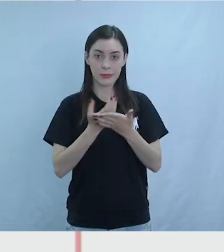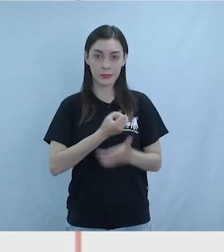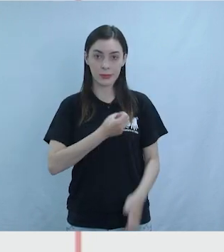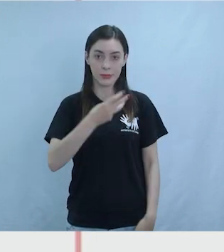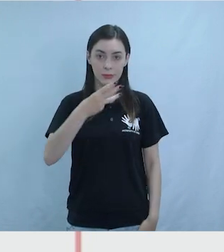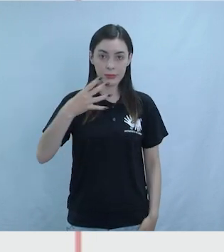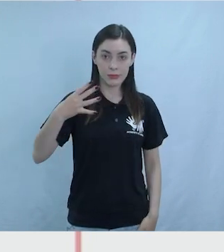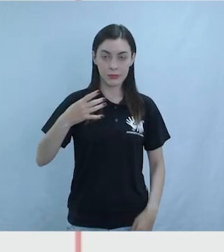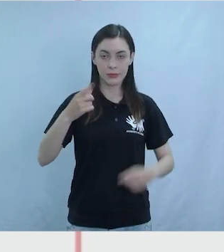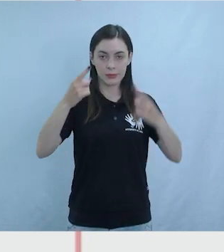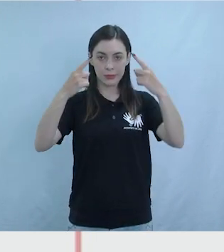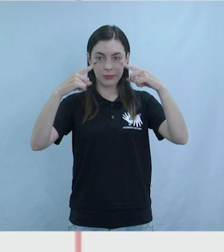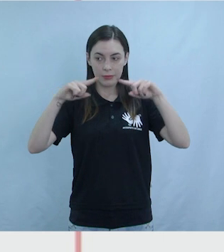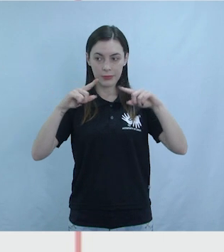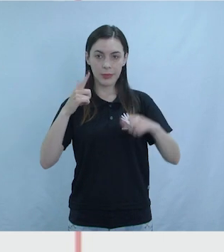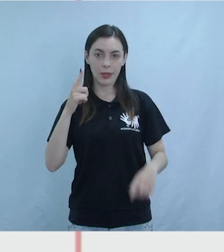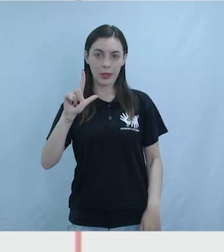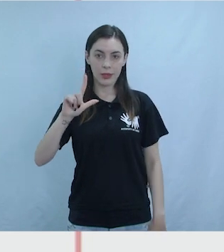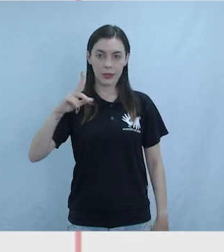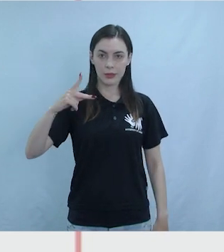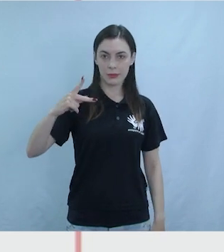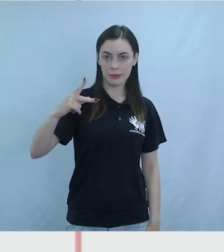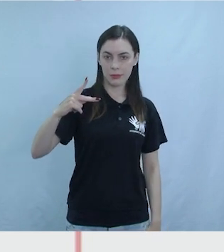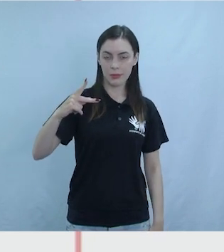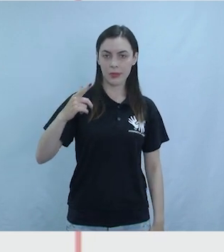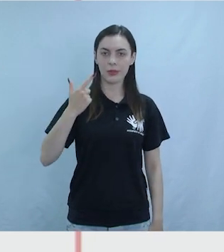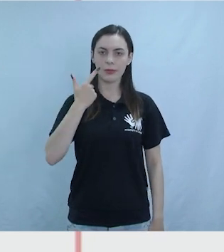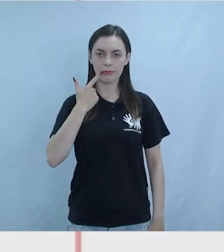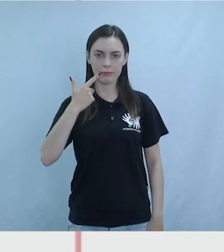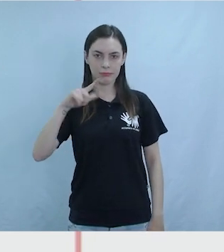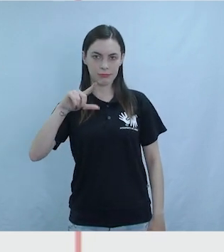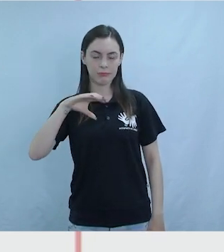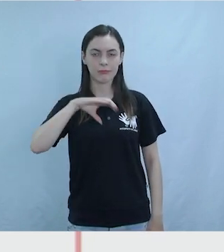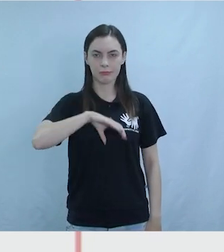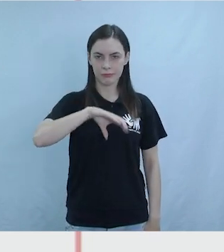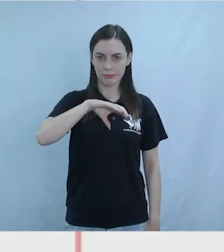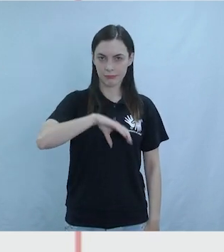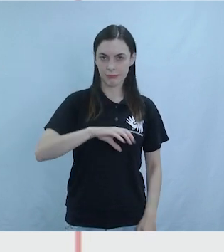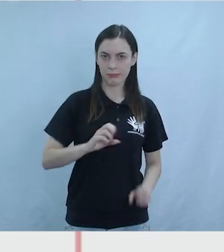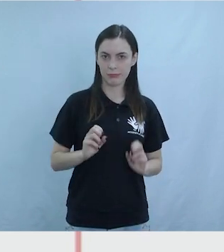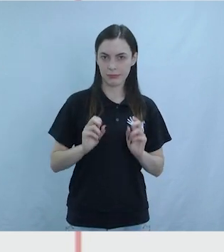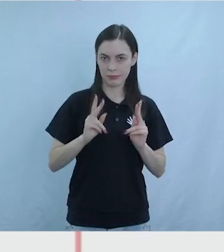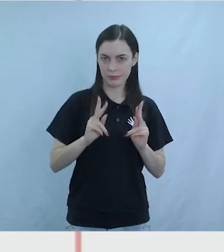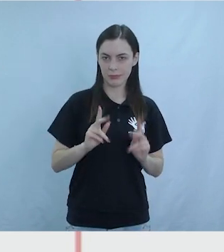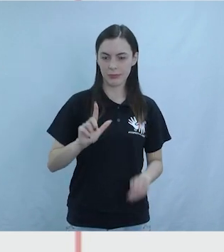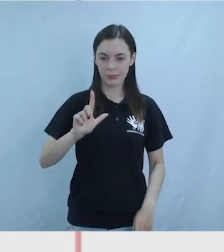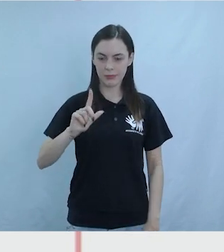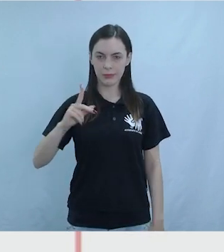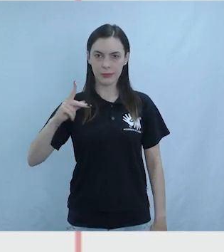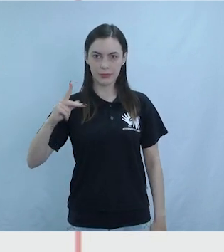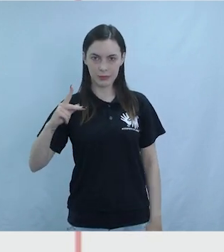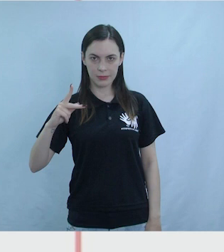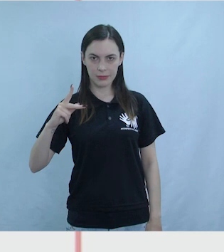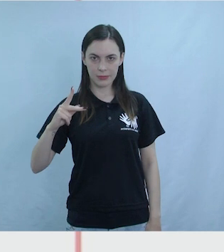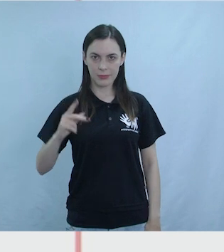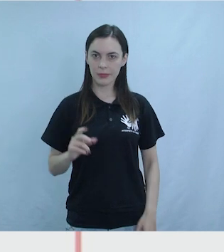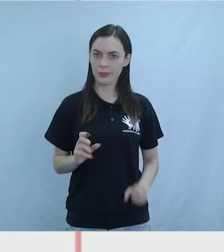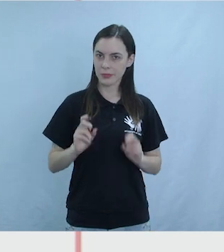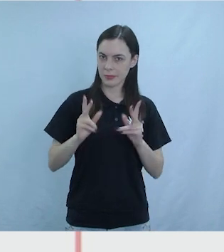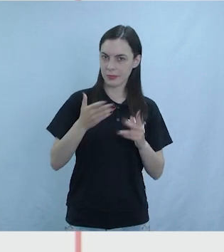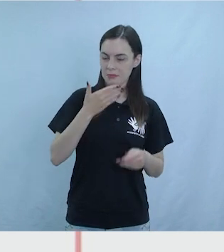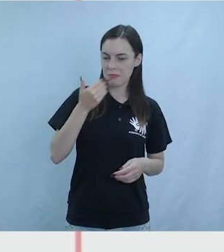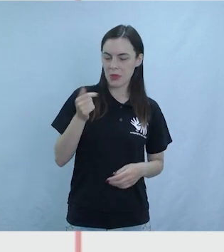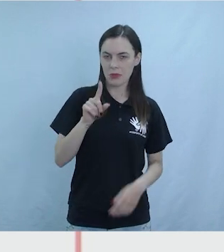aula 34 de língua portuguesa, como colocar as iniciais